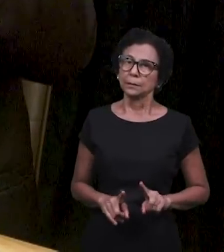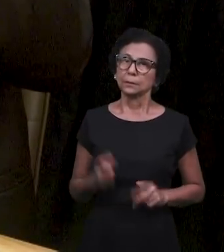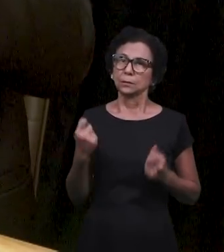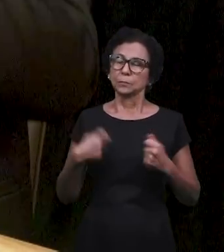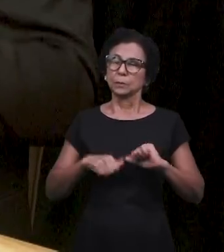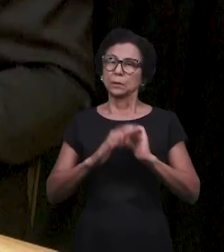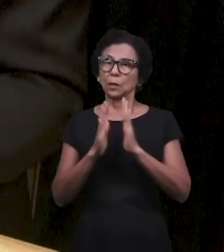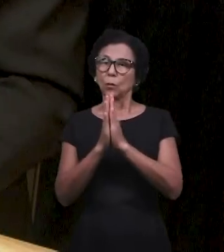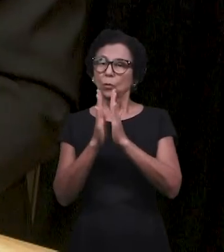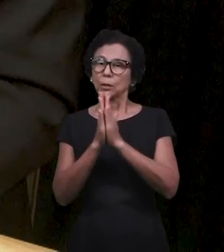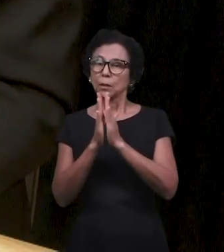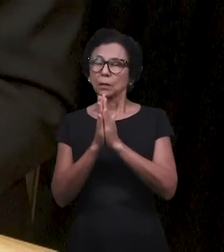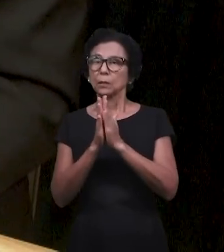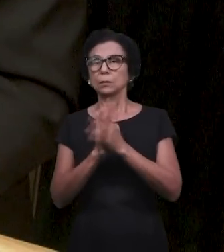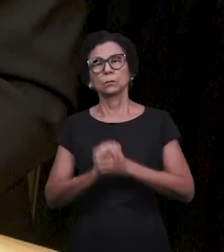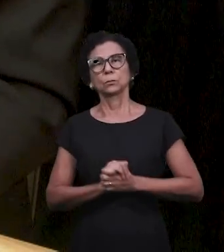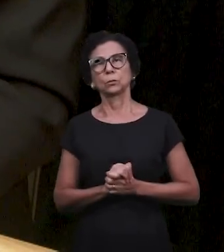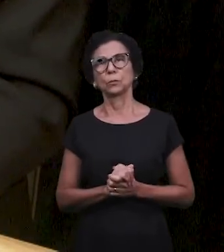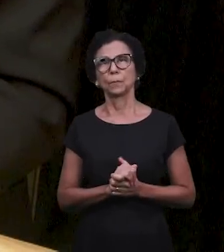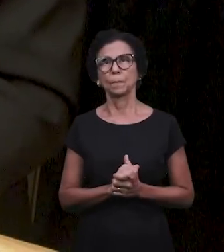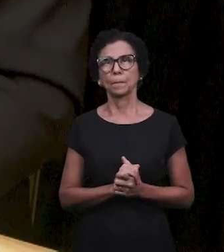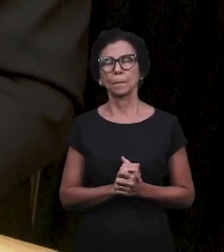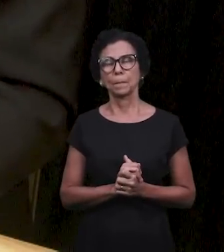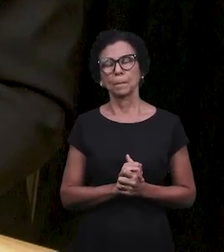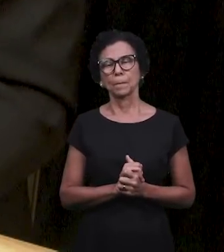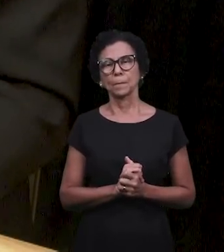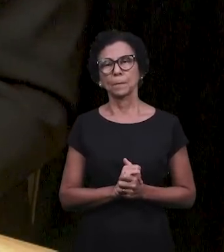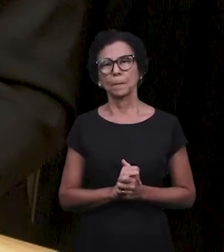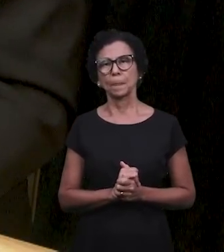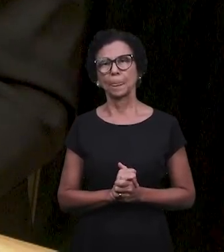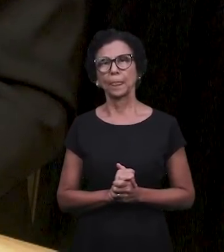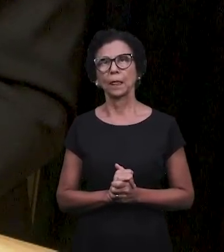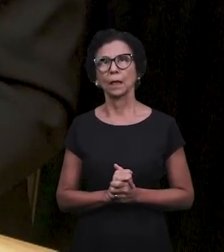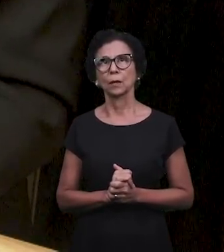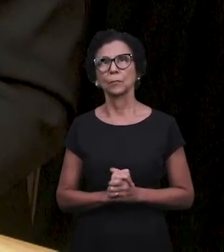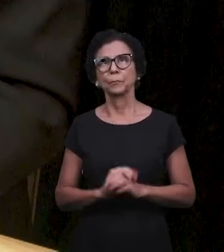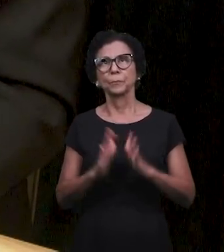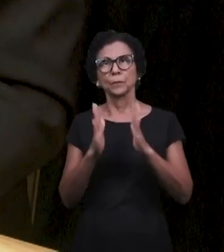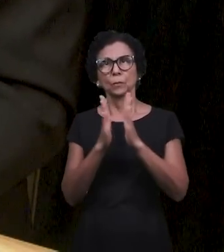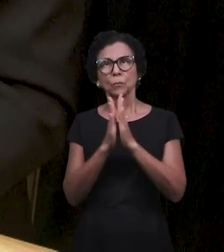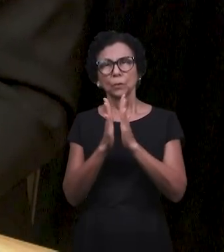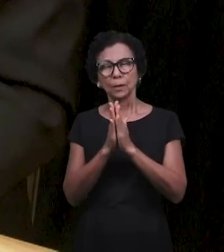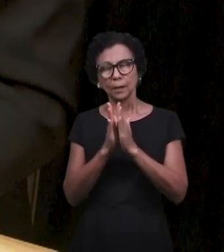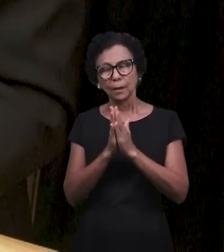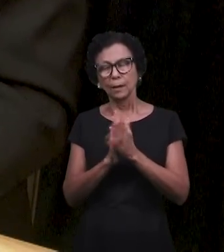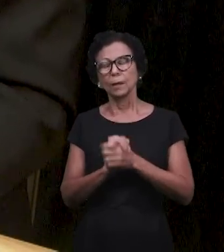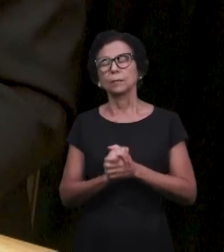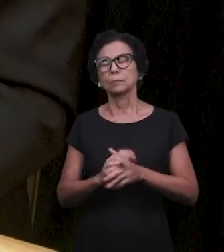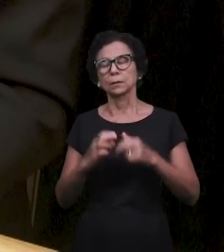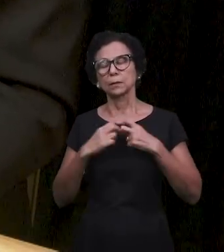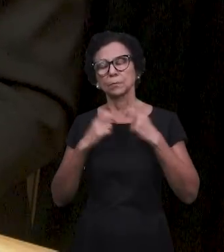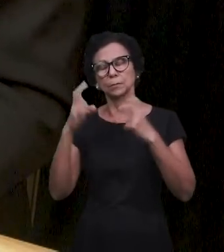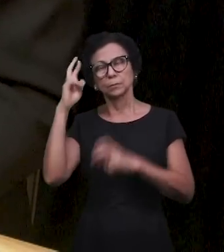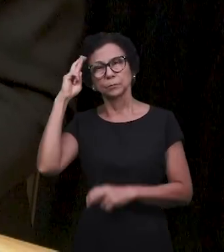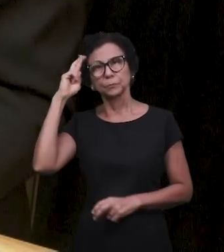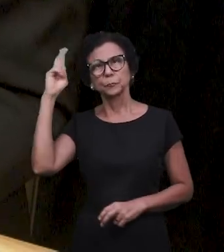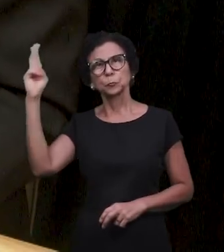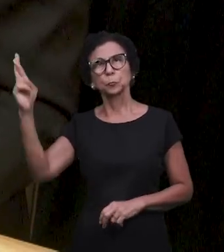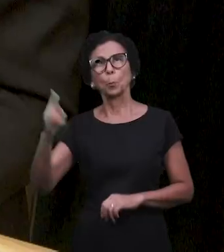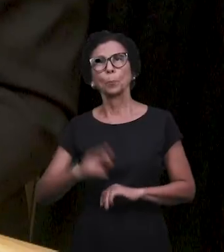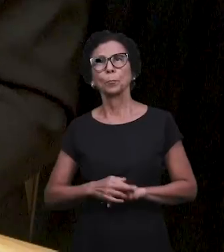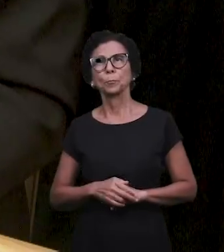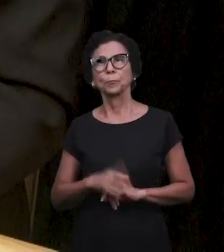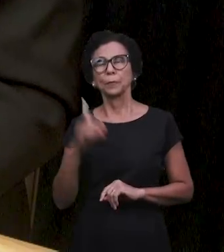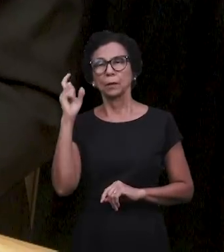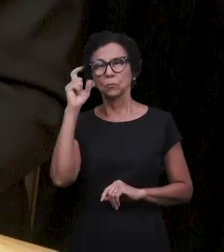mão esteja... Orar não é fácil. Orar é uma coisa difícil.